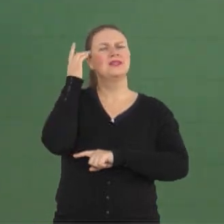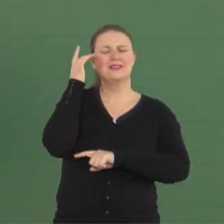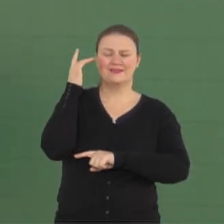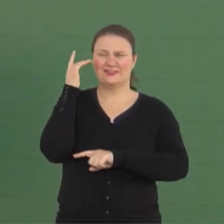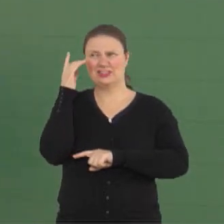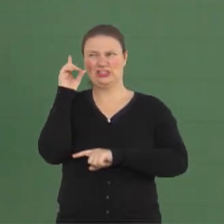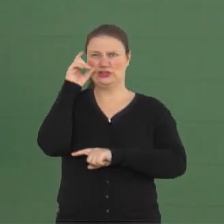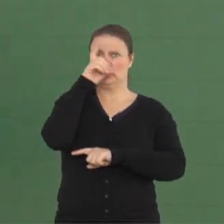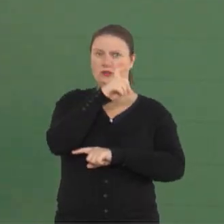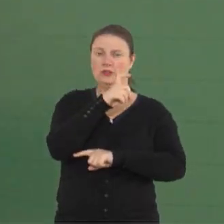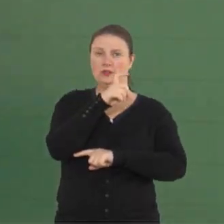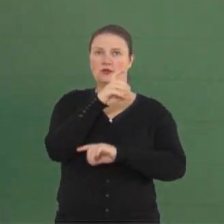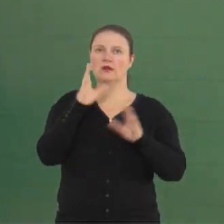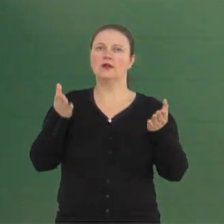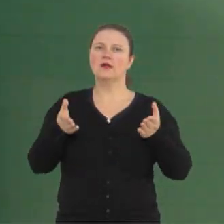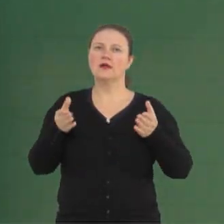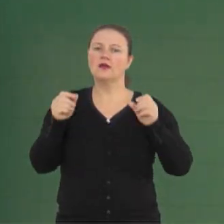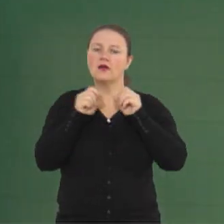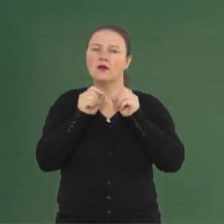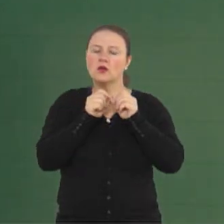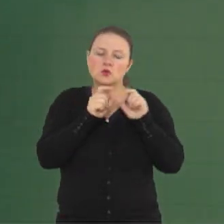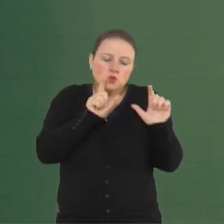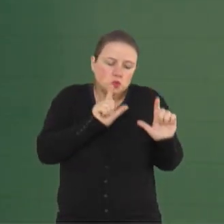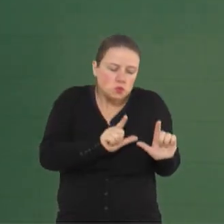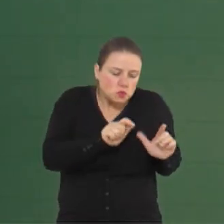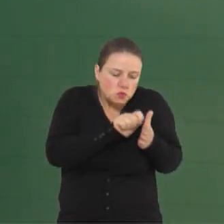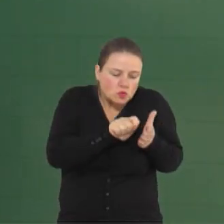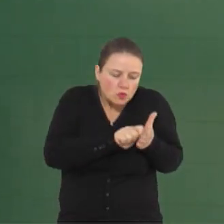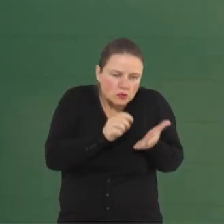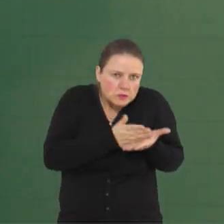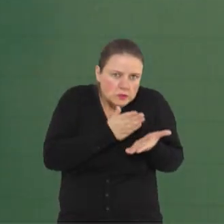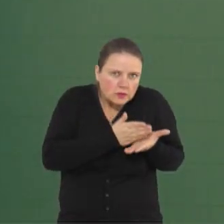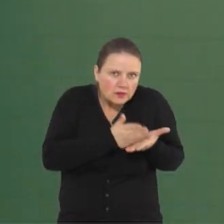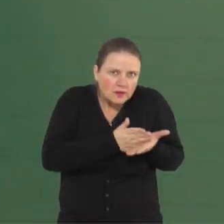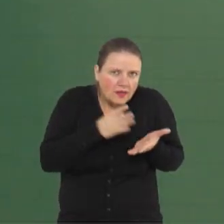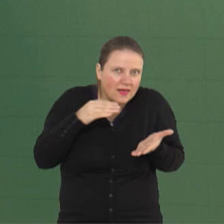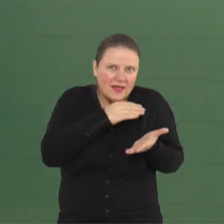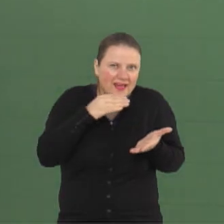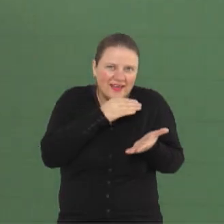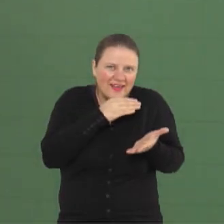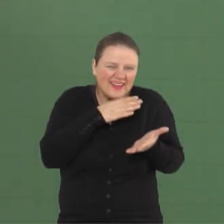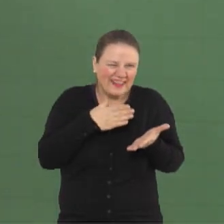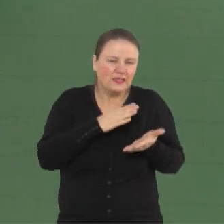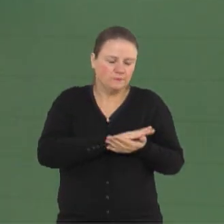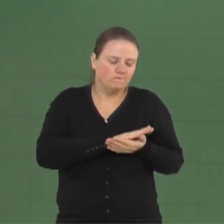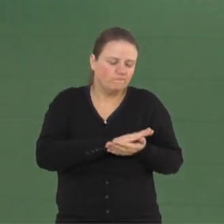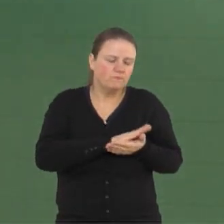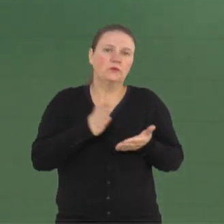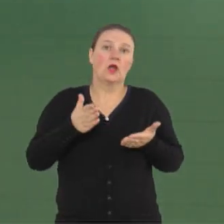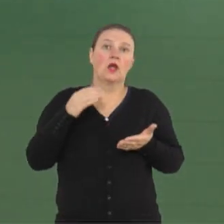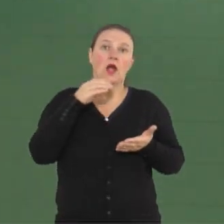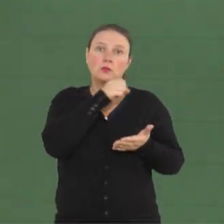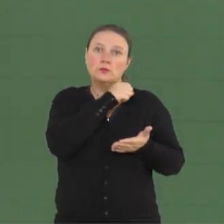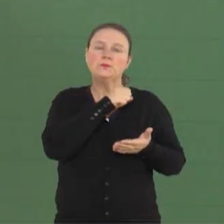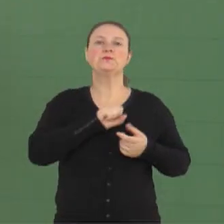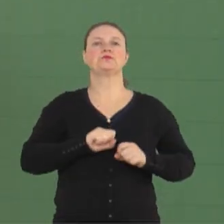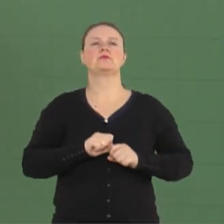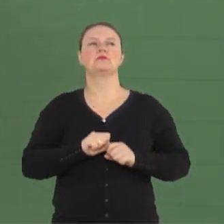em subtração. Então, você faz a conta no cantinho do seu caderno. Tá bom? Mas, para quem já